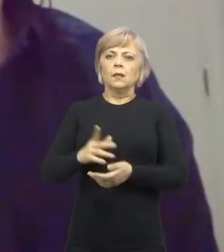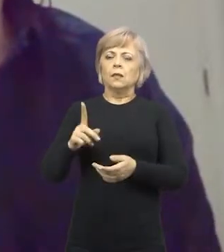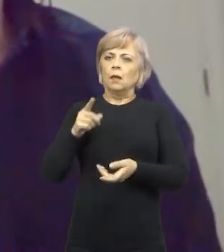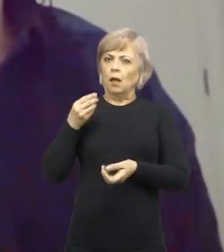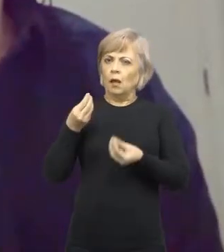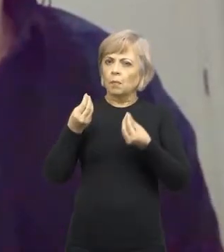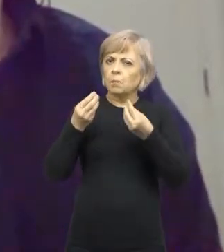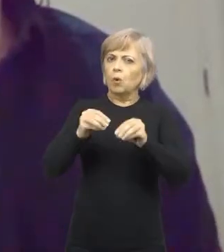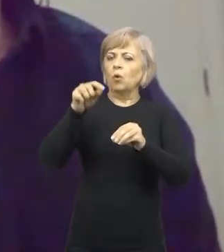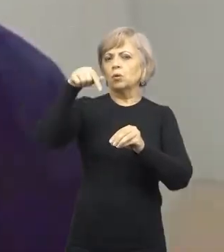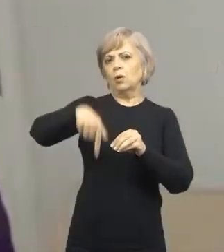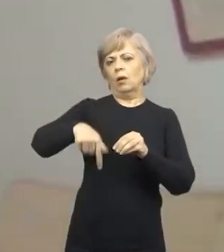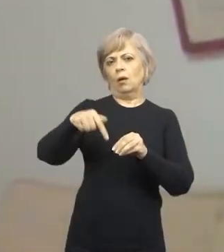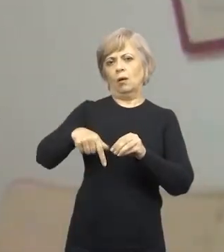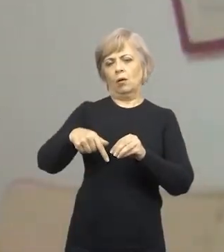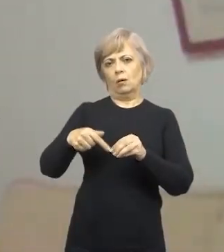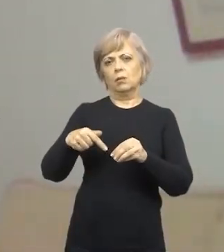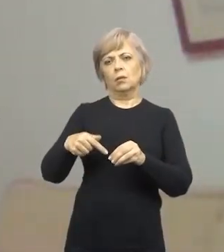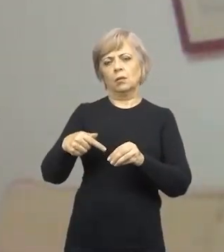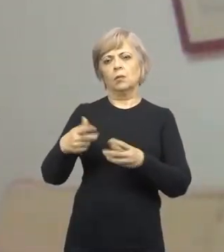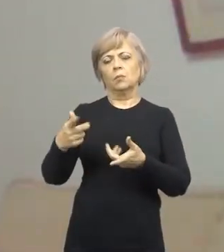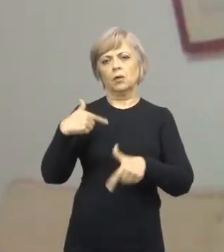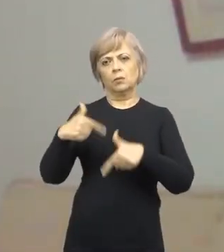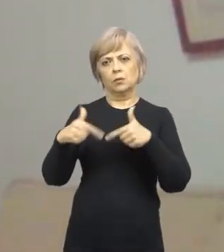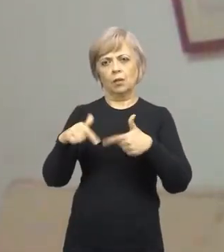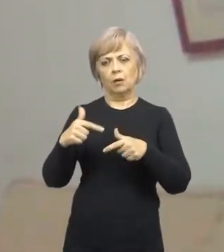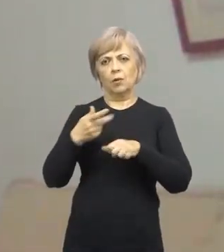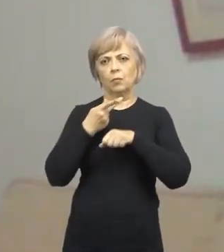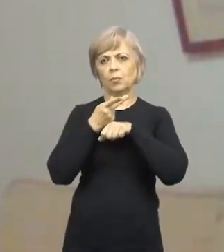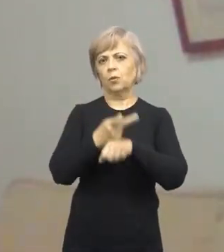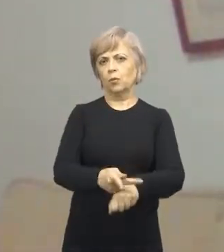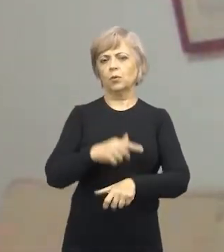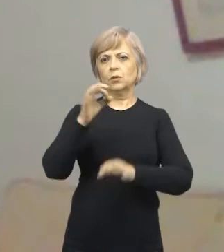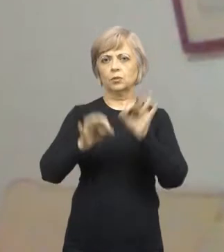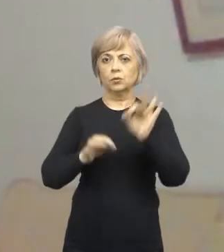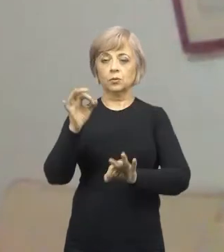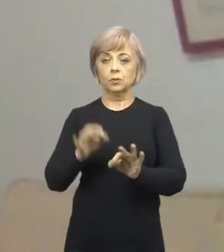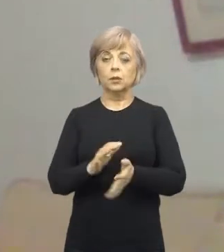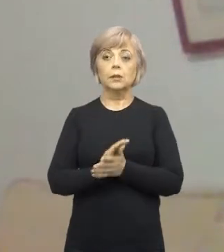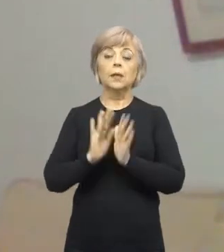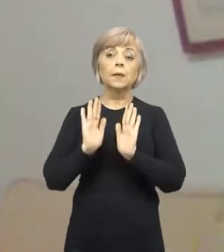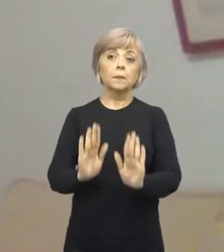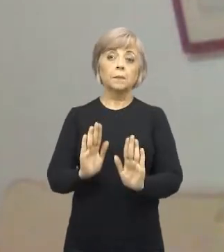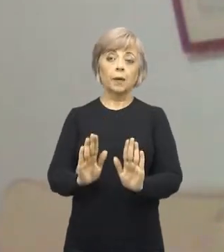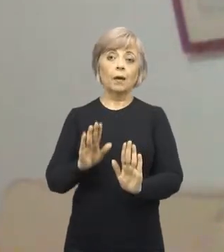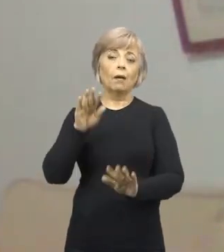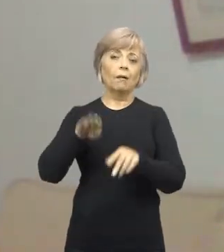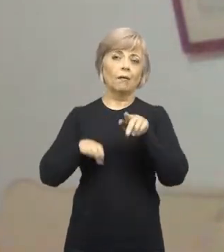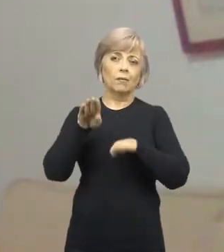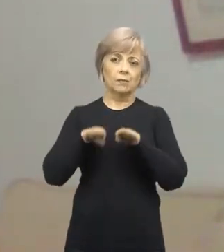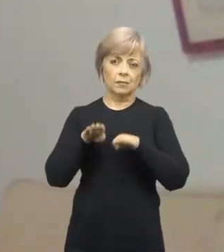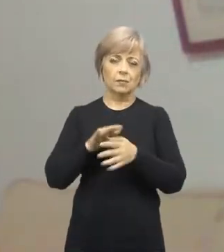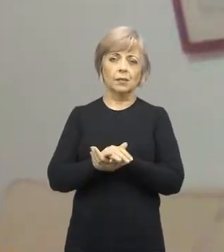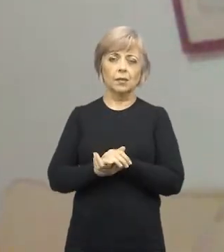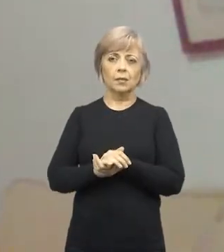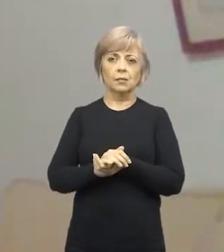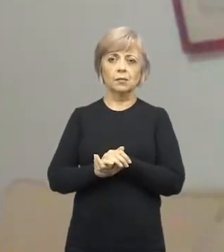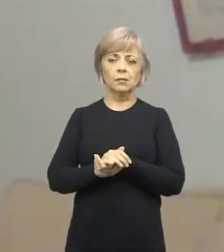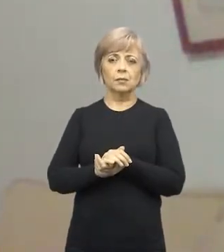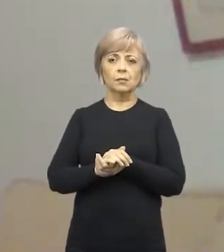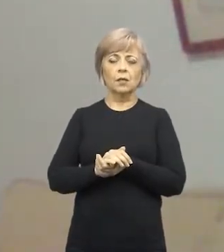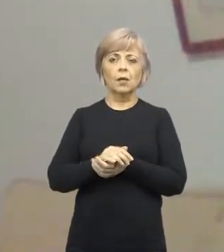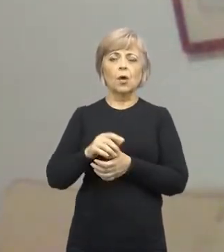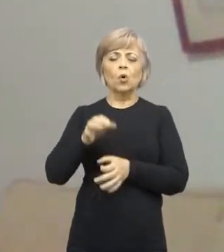interpostos aqui pelos colegas procuradores de justiça. Mas, às vezes, o resultado